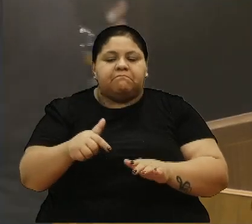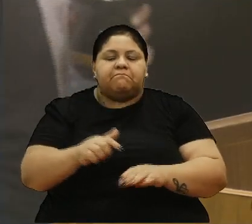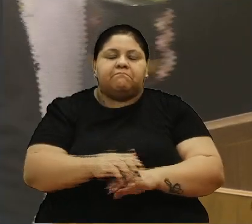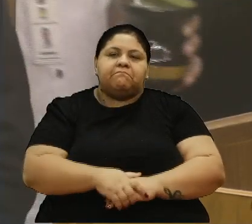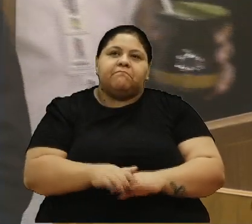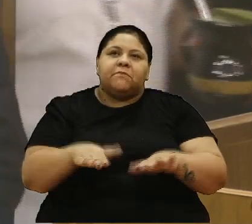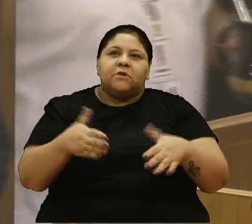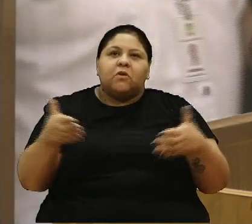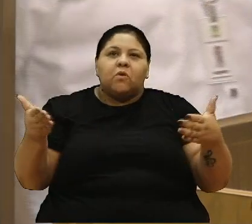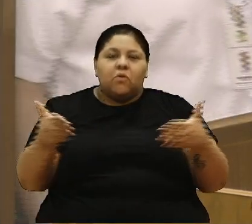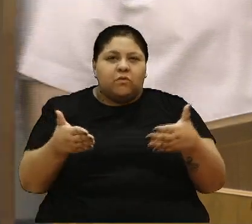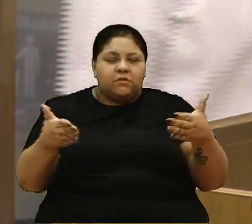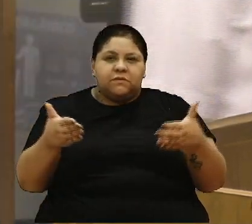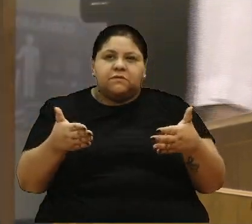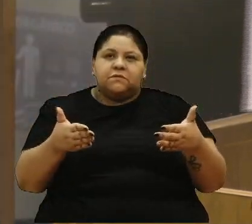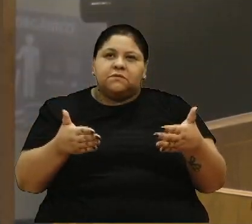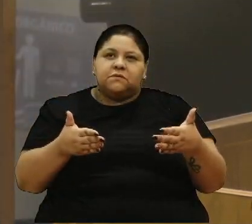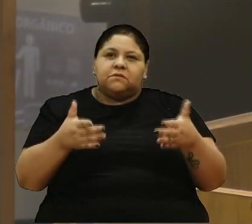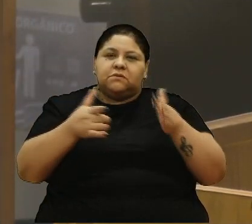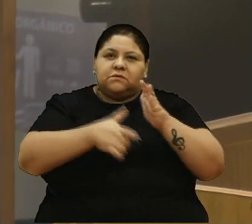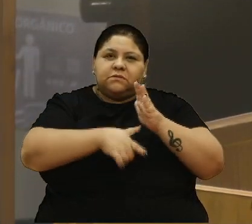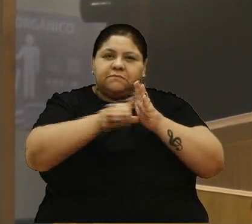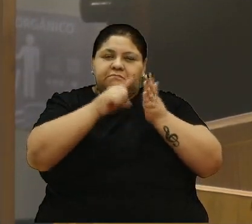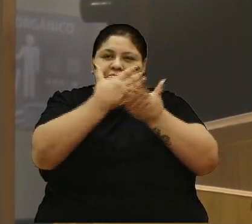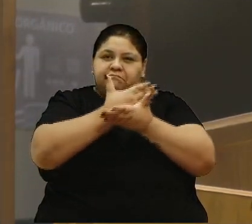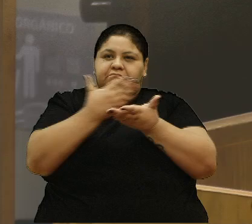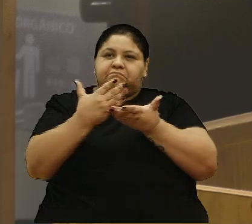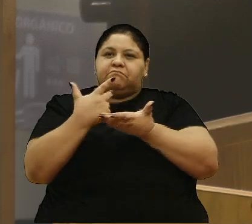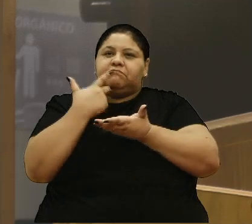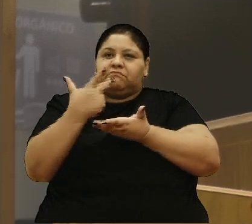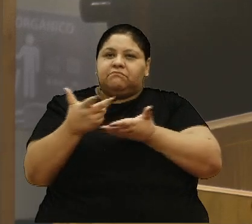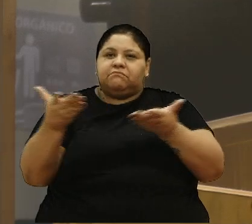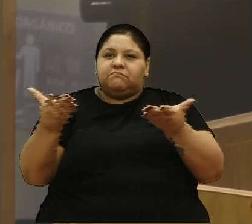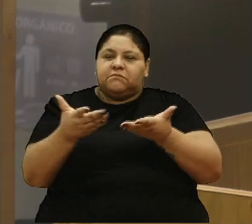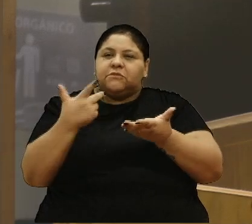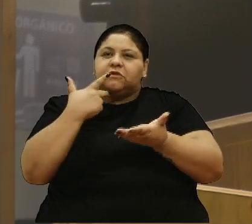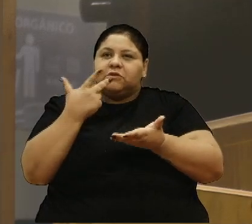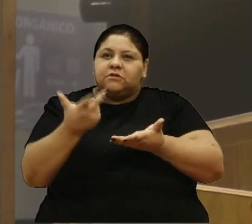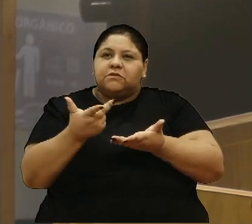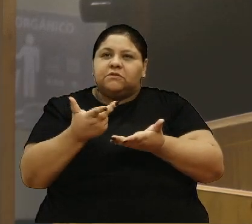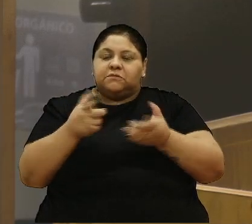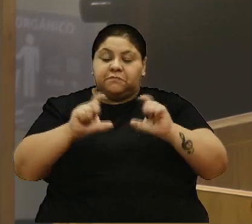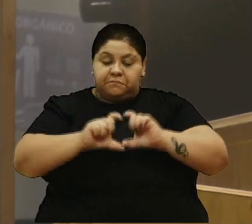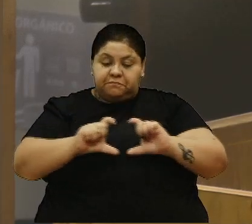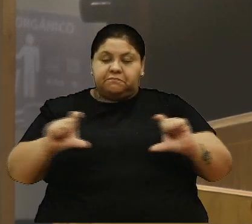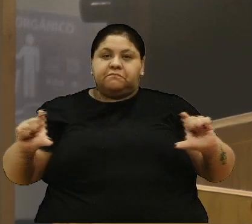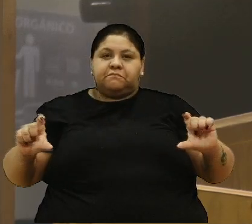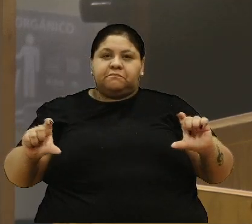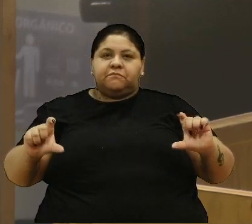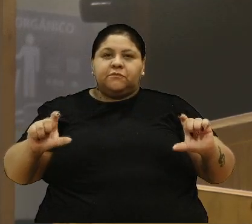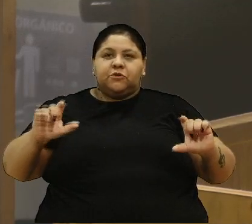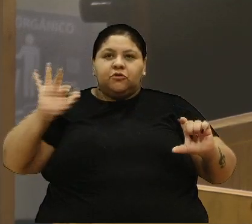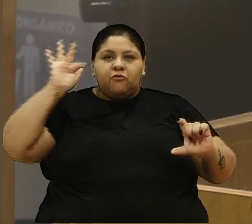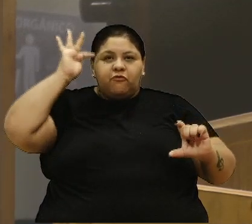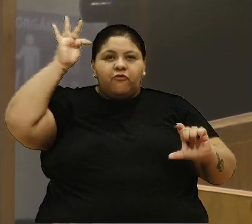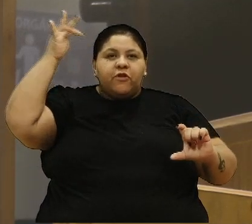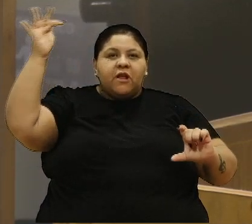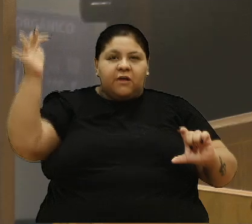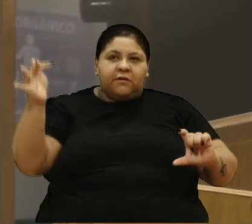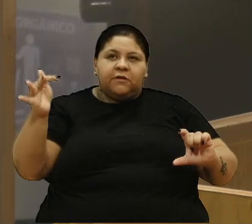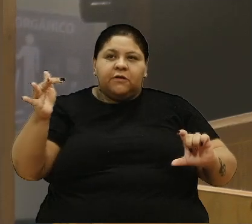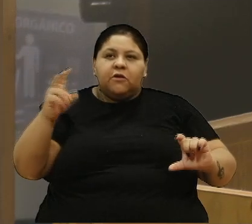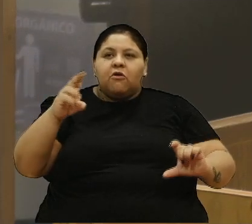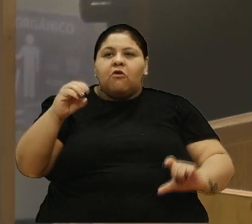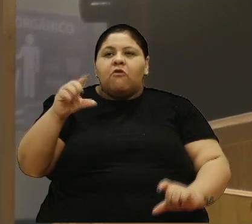Então, hoje, antes de eu começar a minha fala, eu quero recitar uma frase aqui de um filósofo,